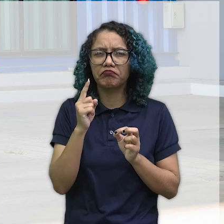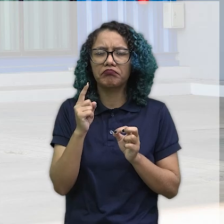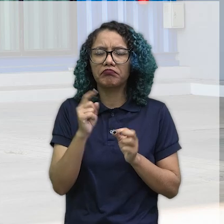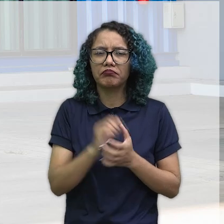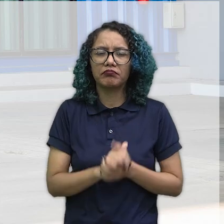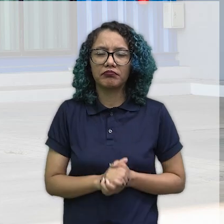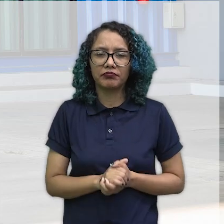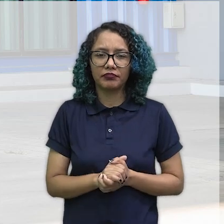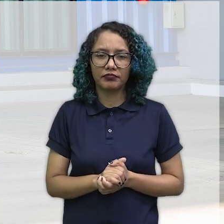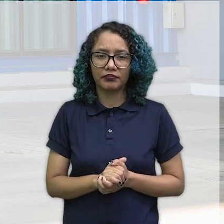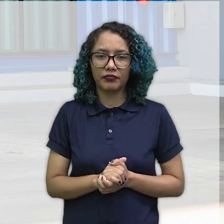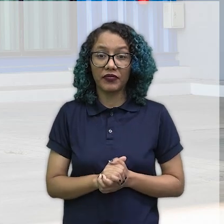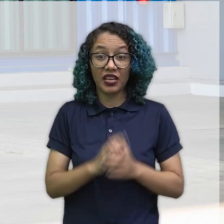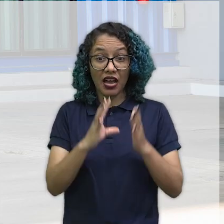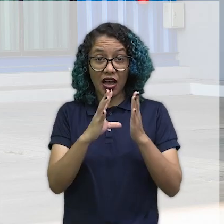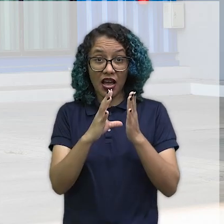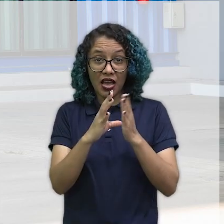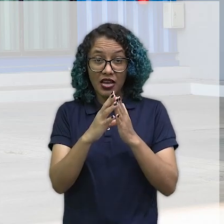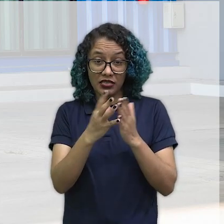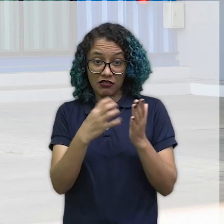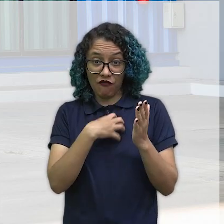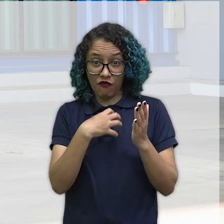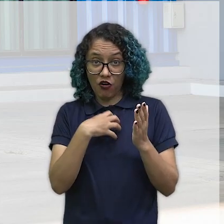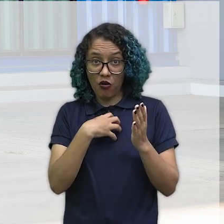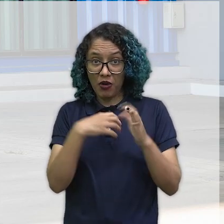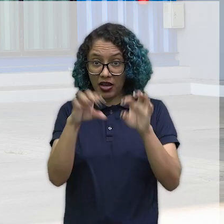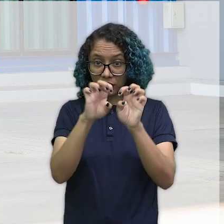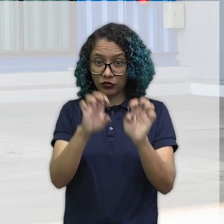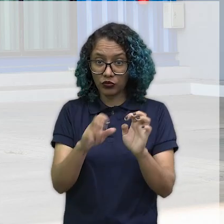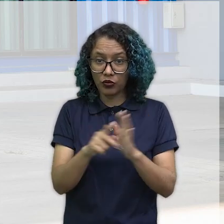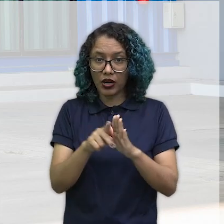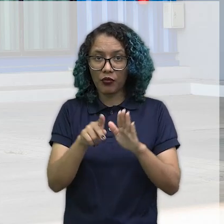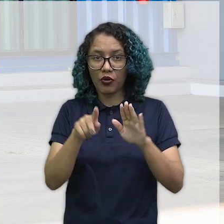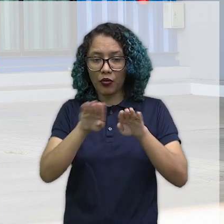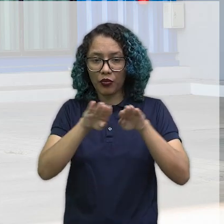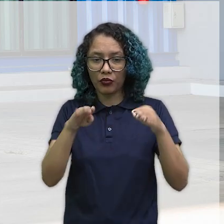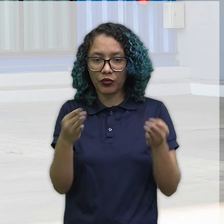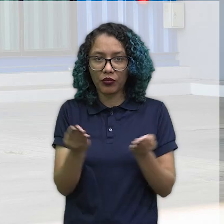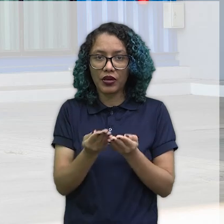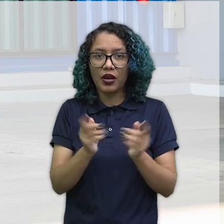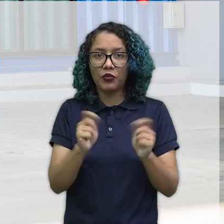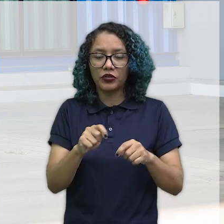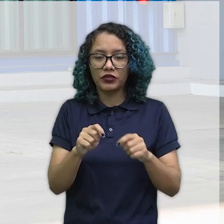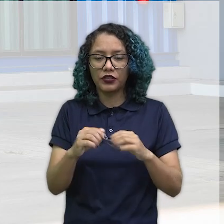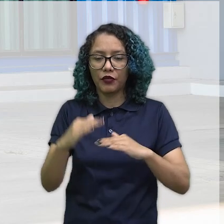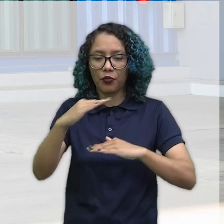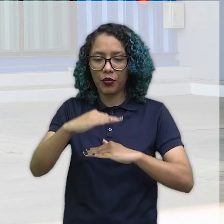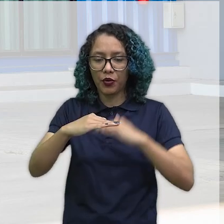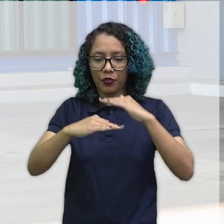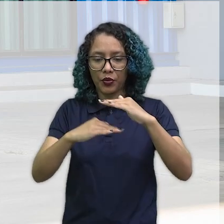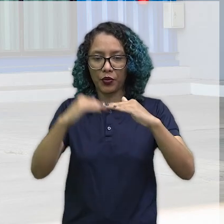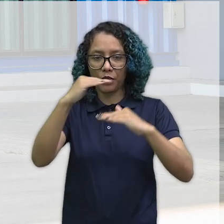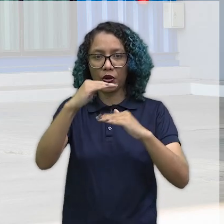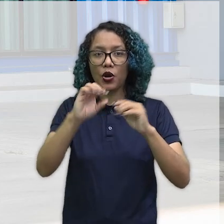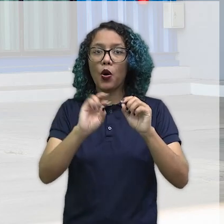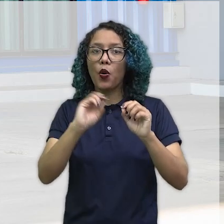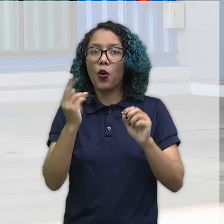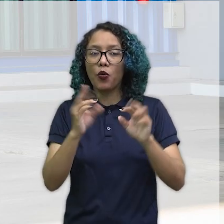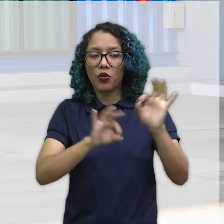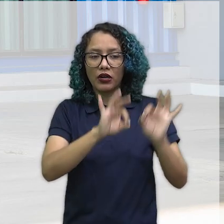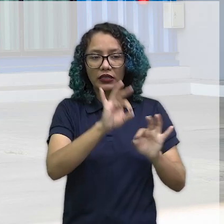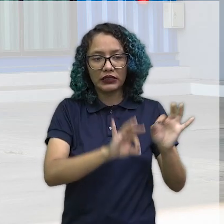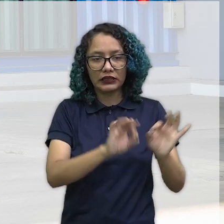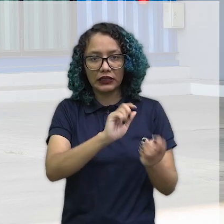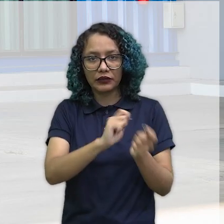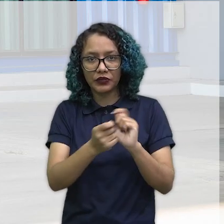essa modularidade, essa forma deles, permite que eles sejam empilhados ou combinados de várias formas,